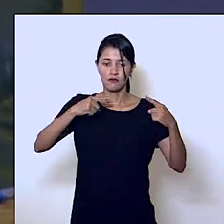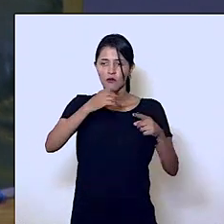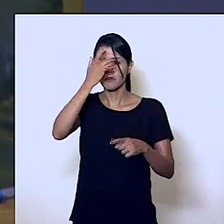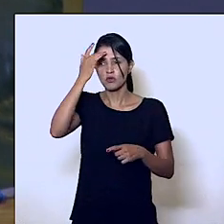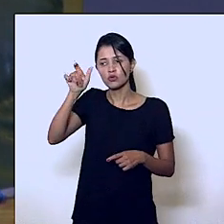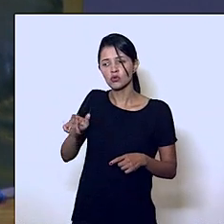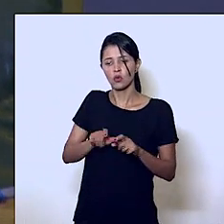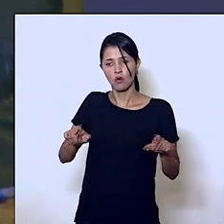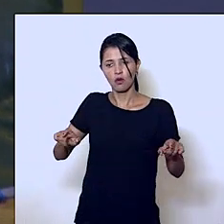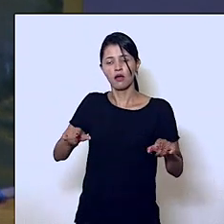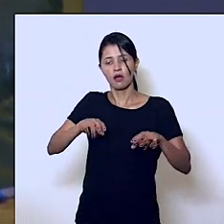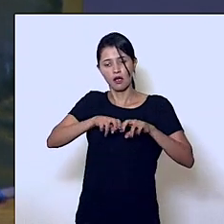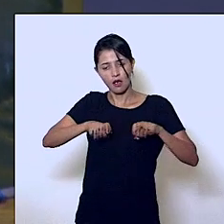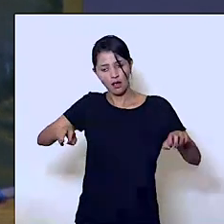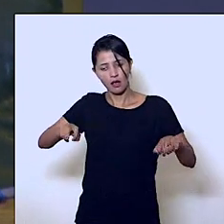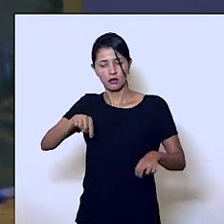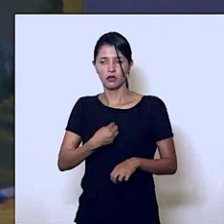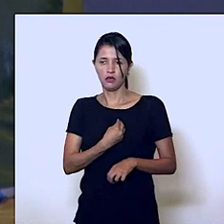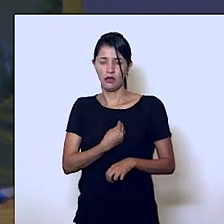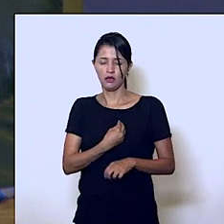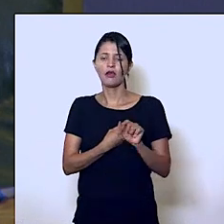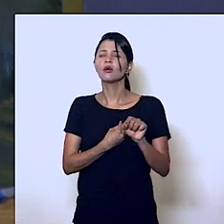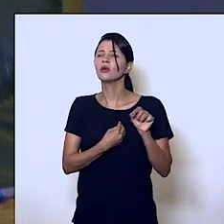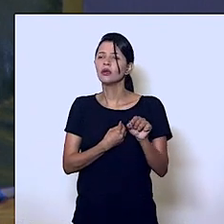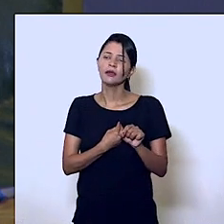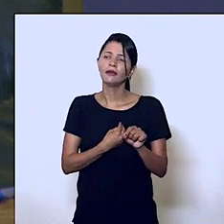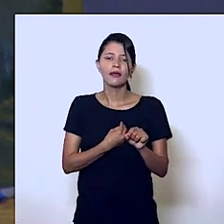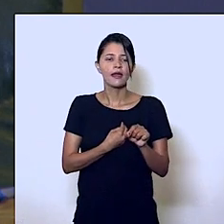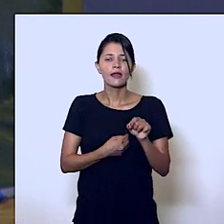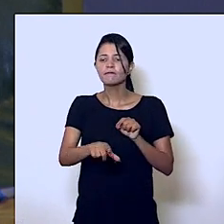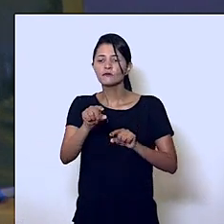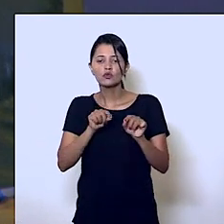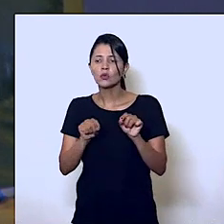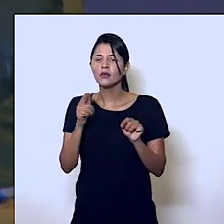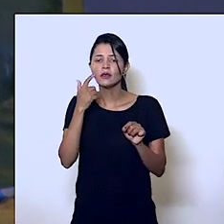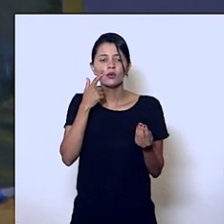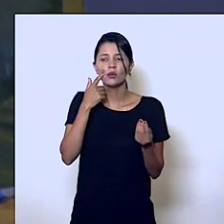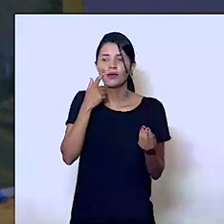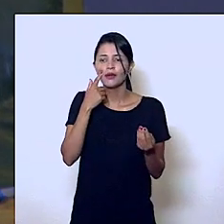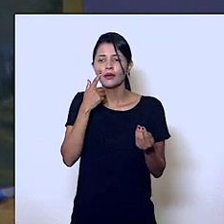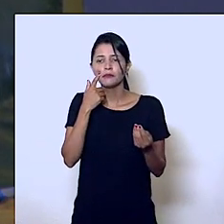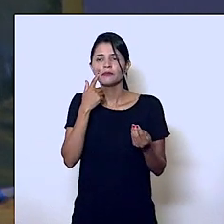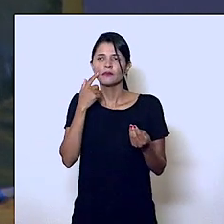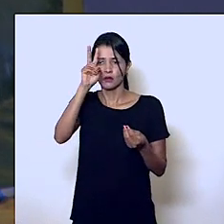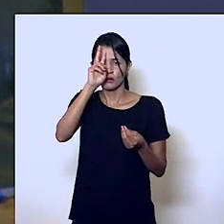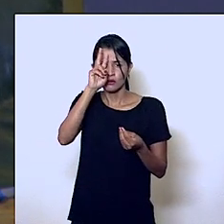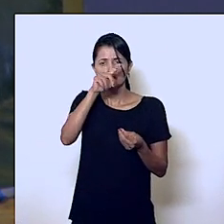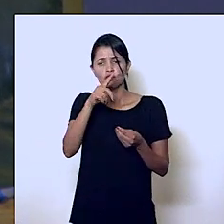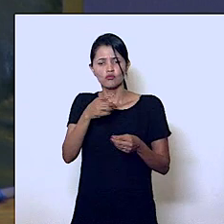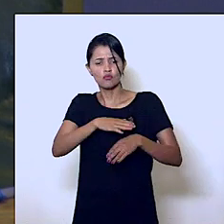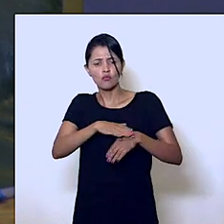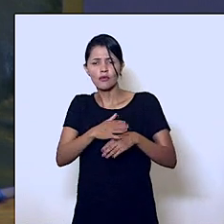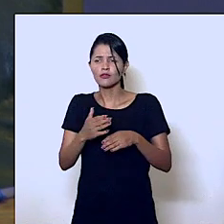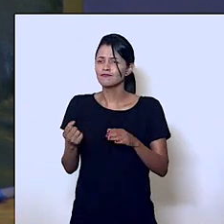talvez selecionar os aspectos mais marcantes da personalidade, da trajetória do embaixador